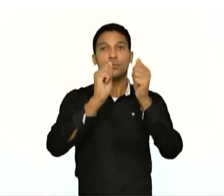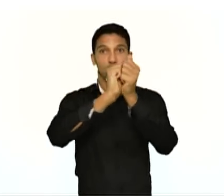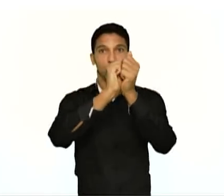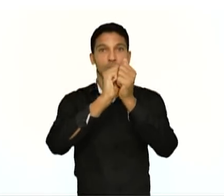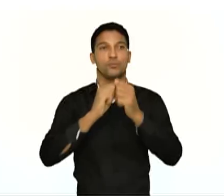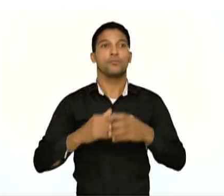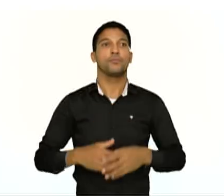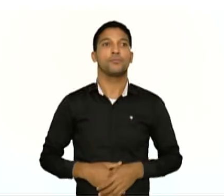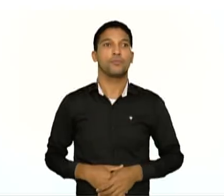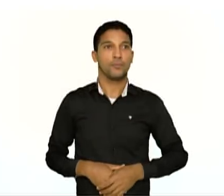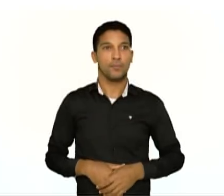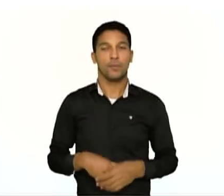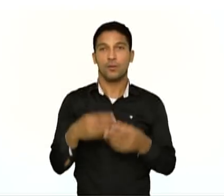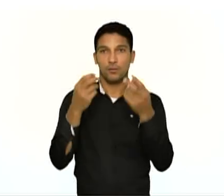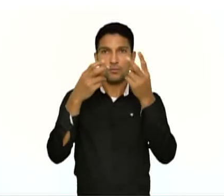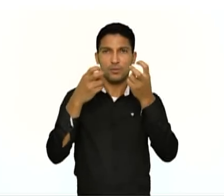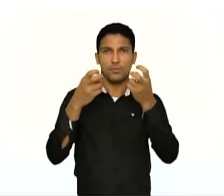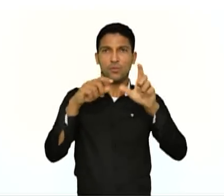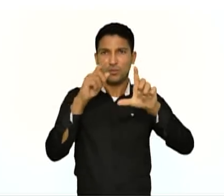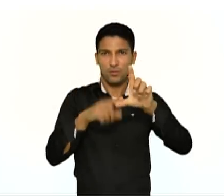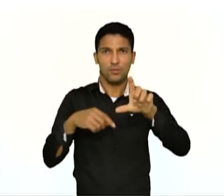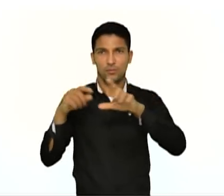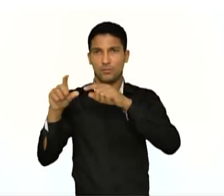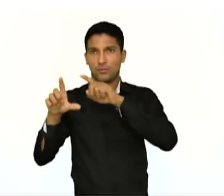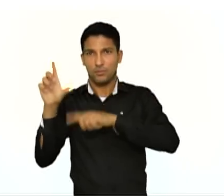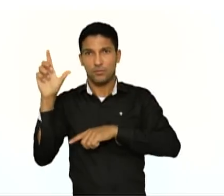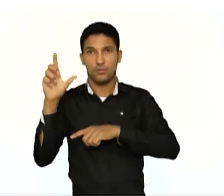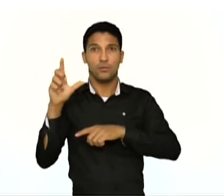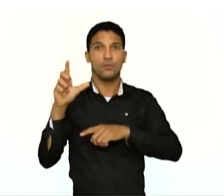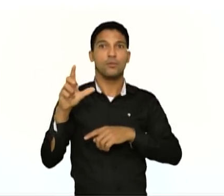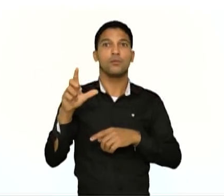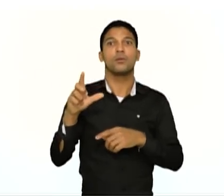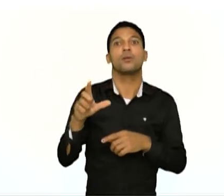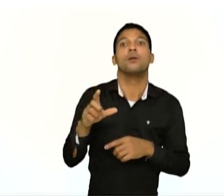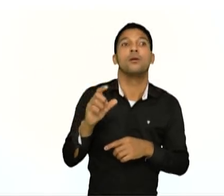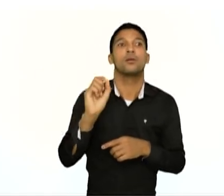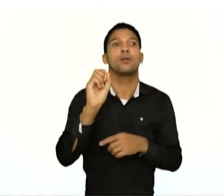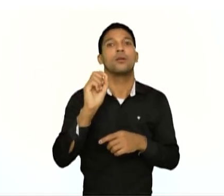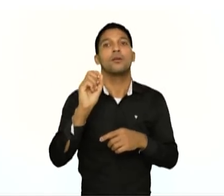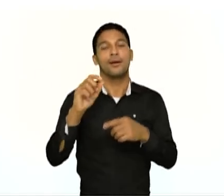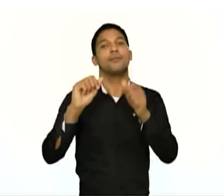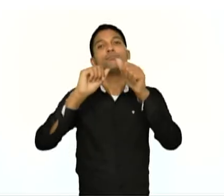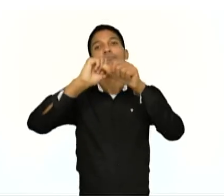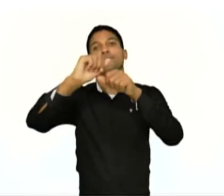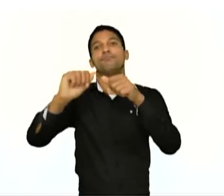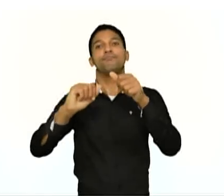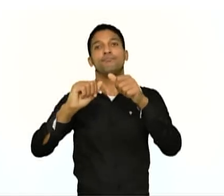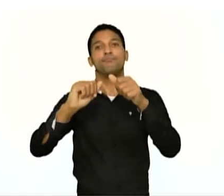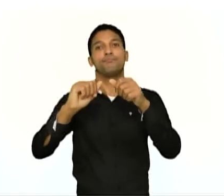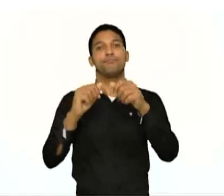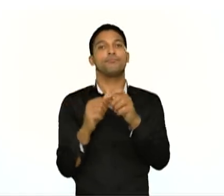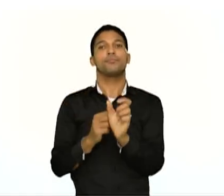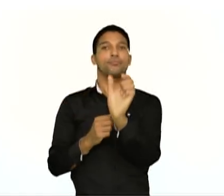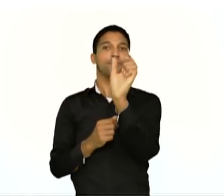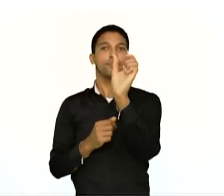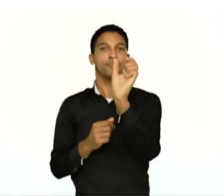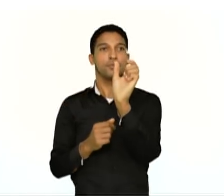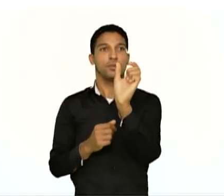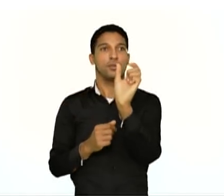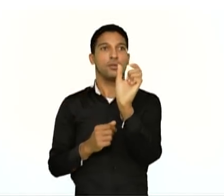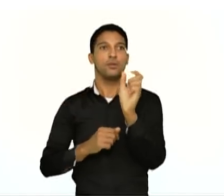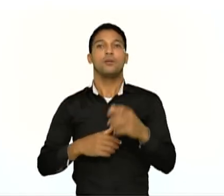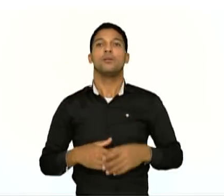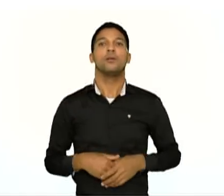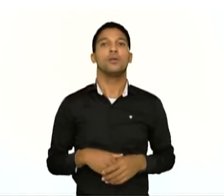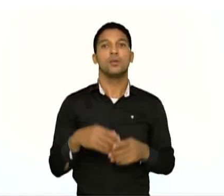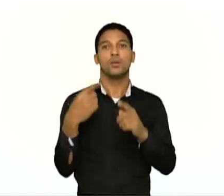as palavras, as letras que constituem, né? Então a gente tem ali que houve uma alteração ortográfica na palavra planalto, por quê? Porque